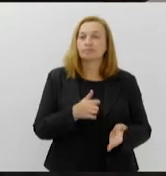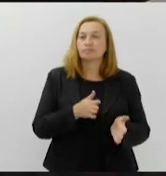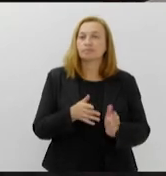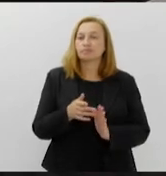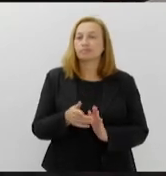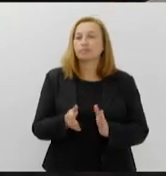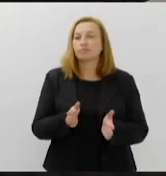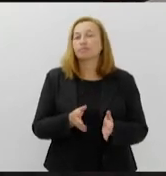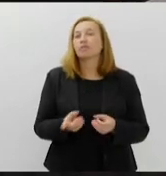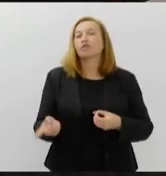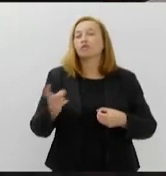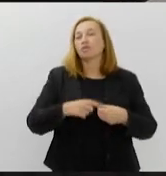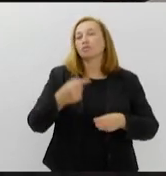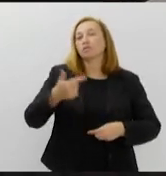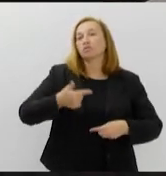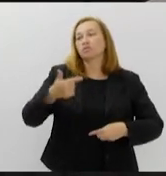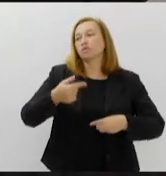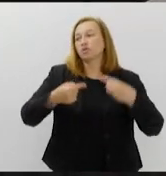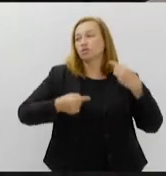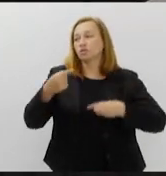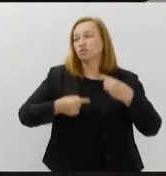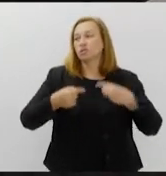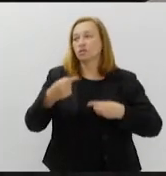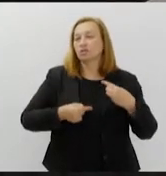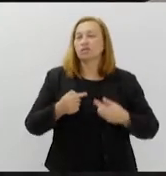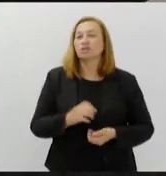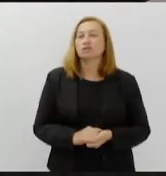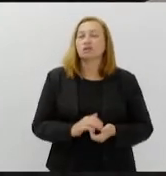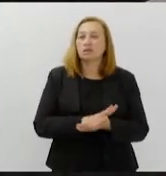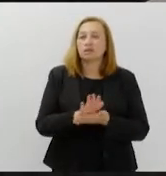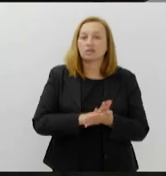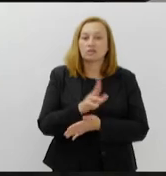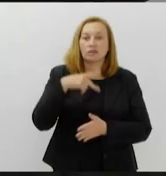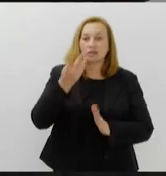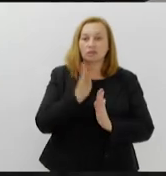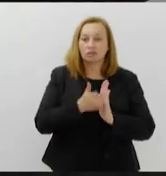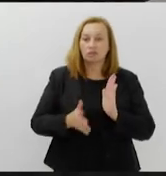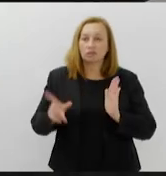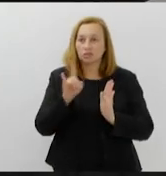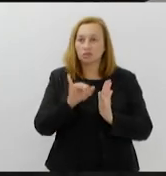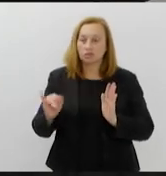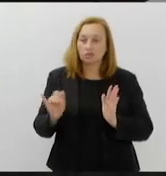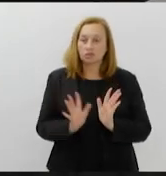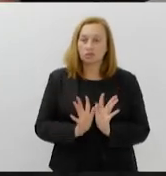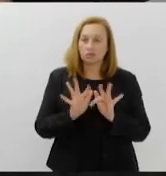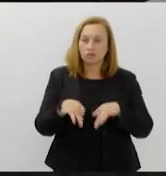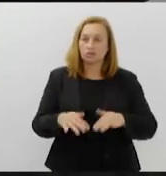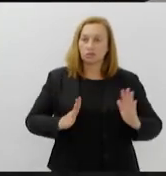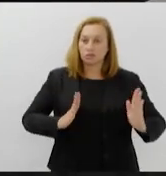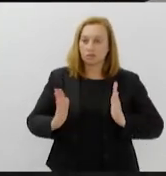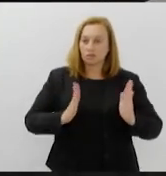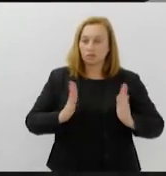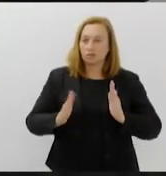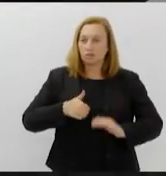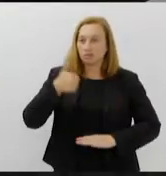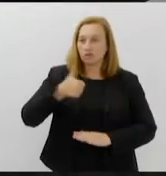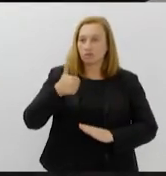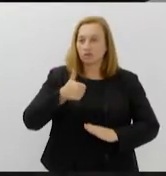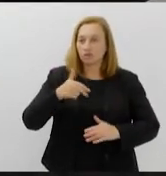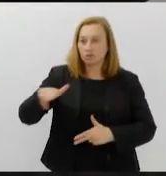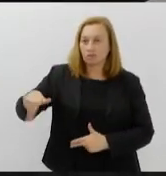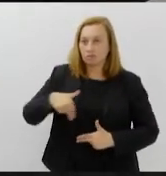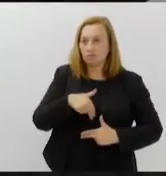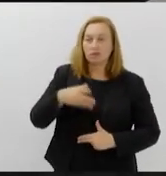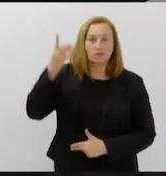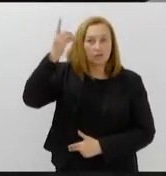do vencido para a segunda discussão. Nada mais havendo a tratar na ordem do dia, passa seu expediente final. Primeiro orador inscrito é o